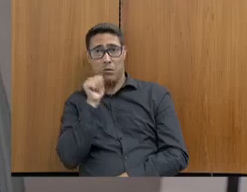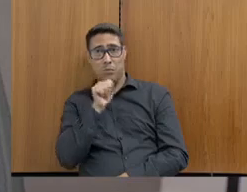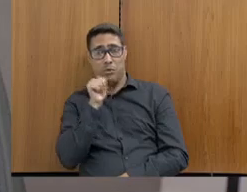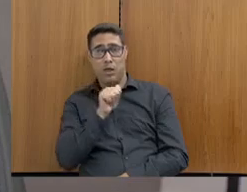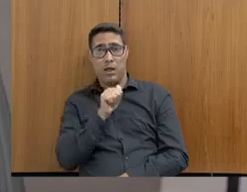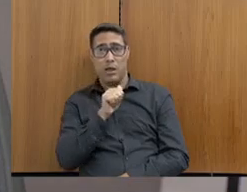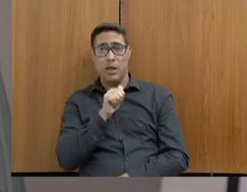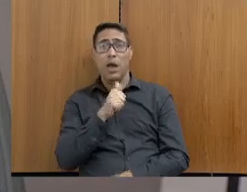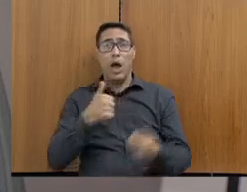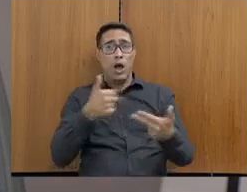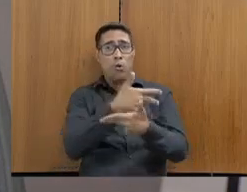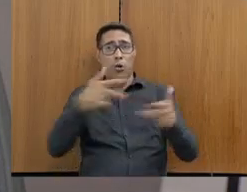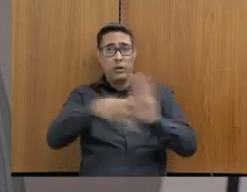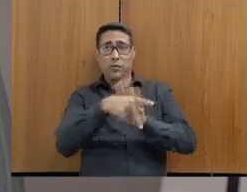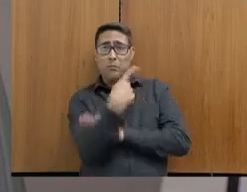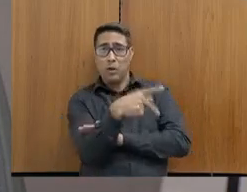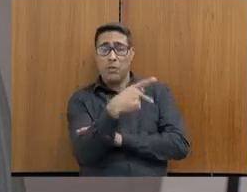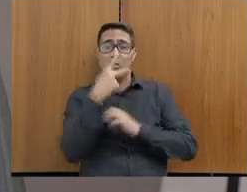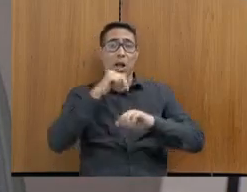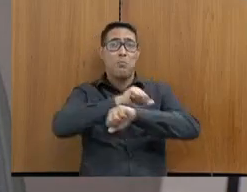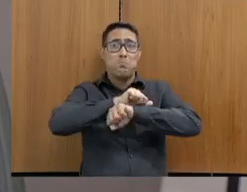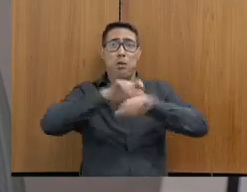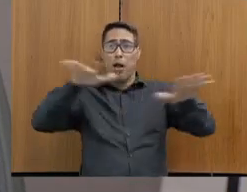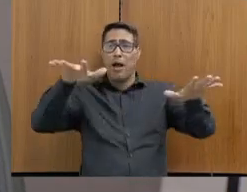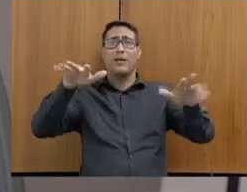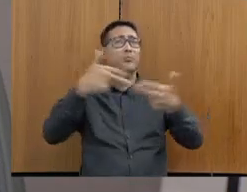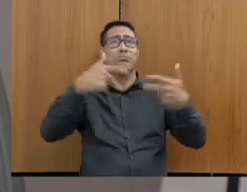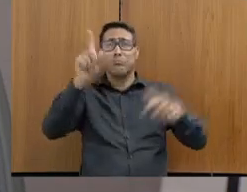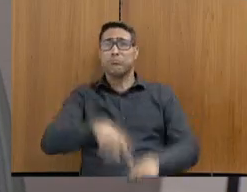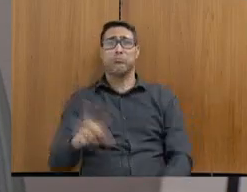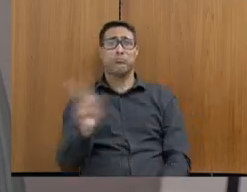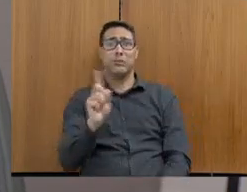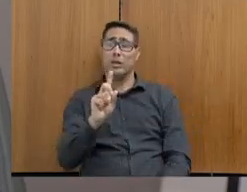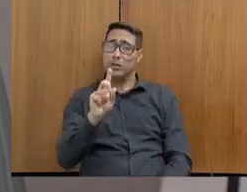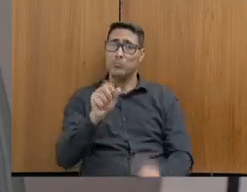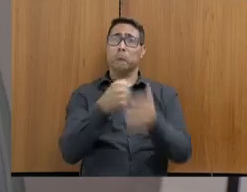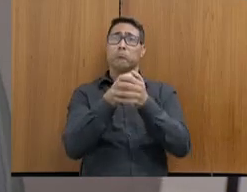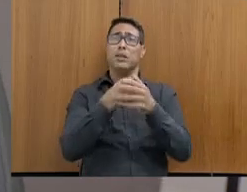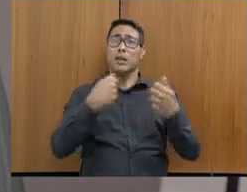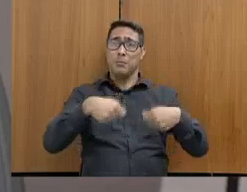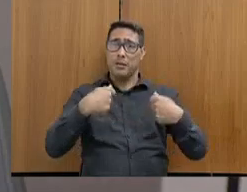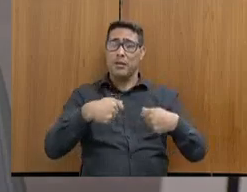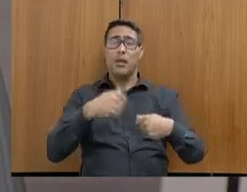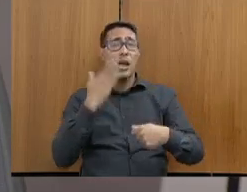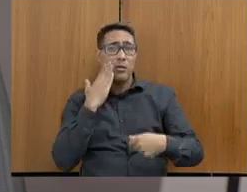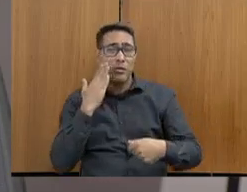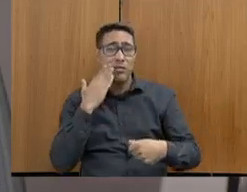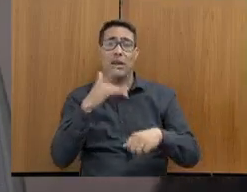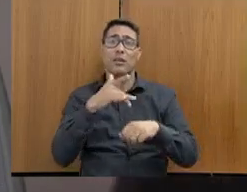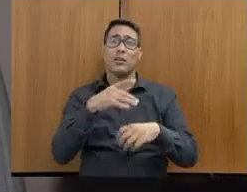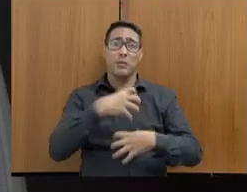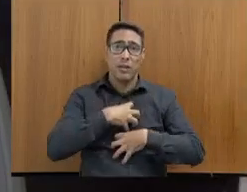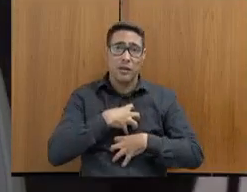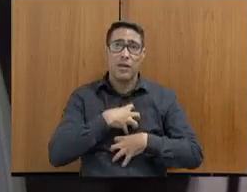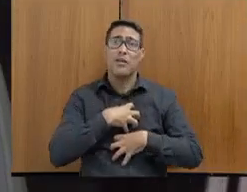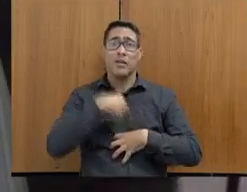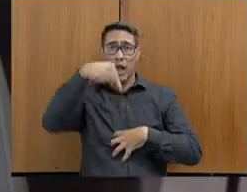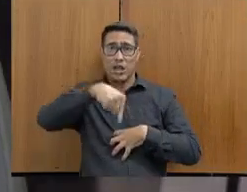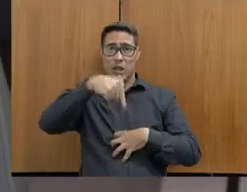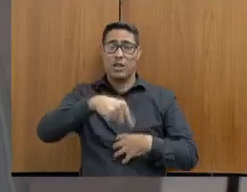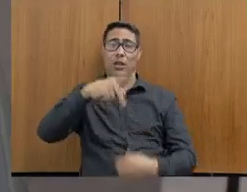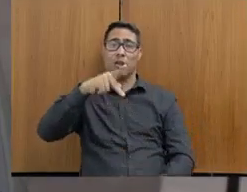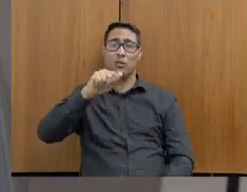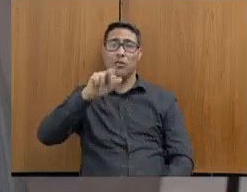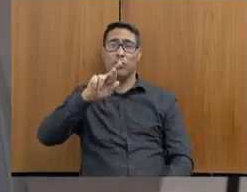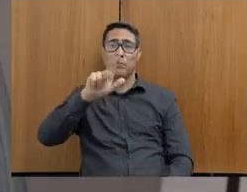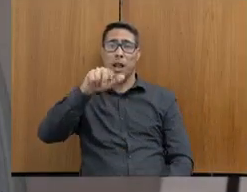exposta então é o que eu peço a sensibilidade e eu sei da sensibilidade aqui do parlamento é que o Parlamento ele é um guardião do